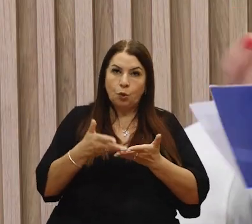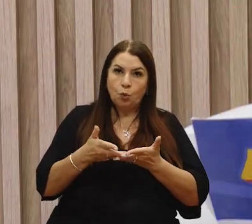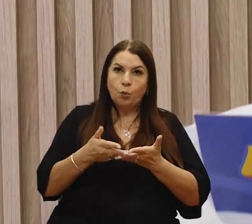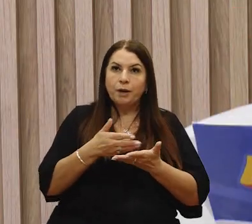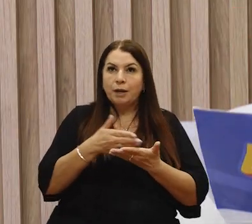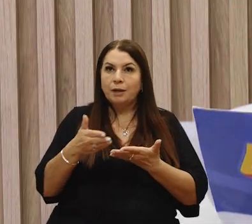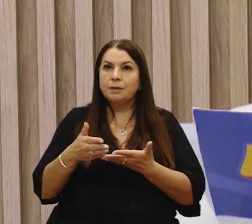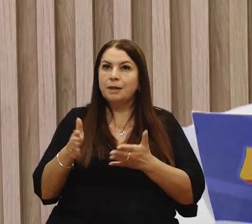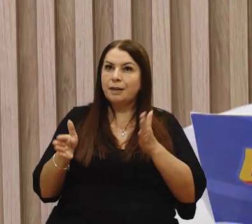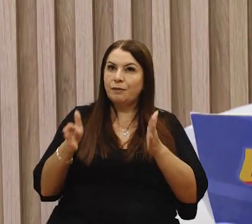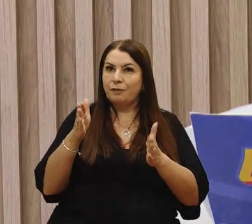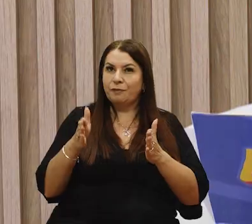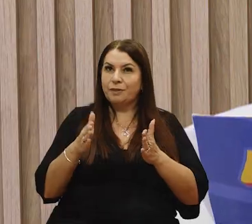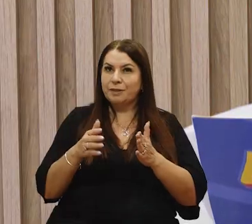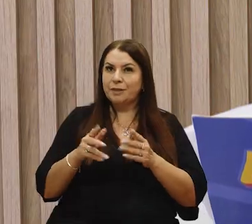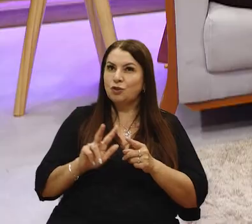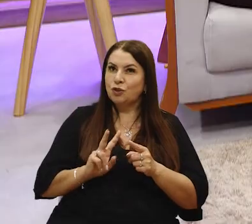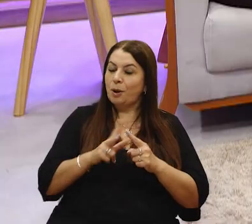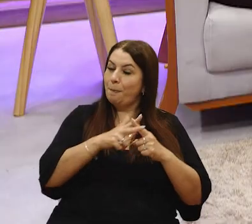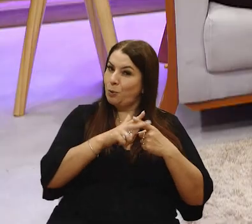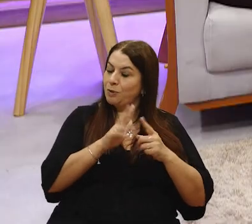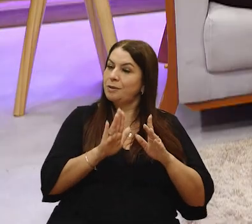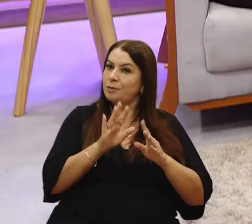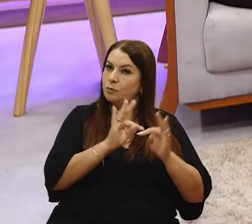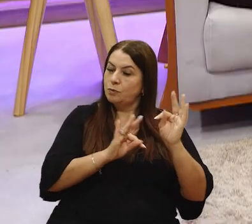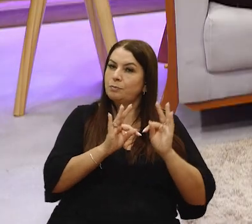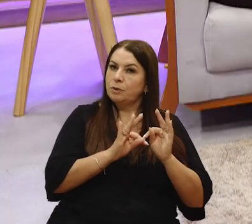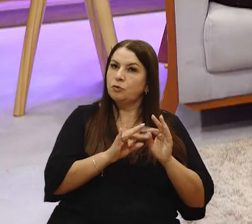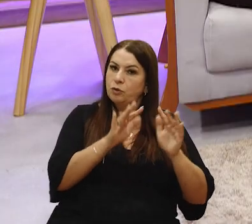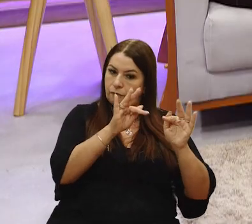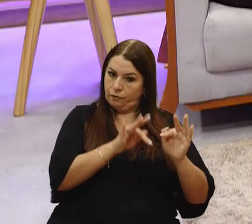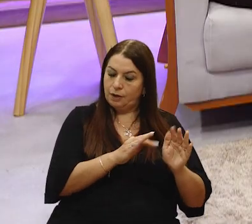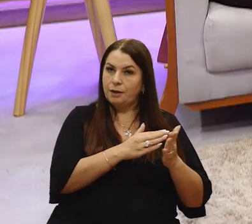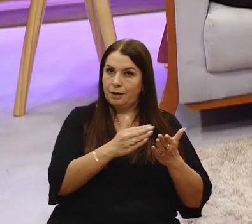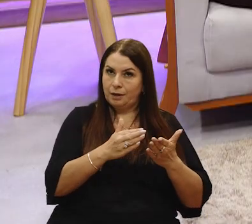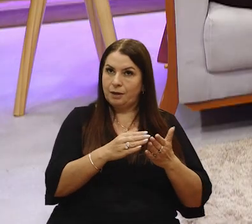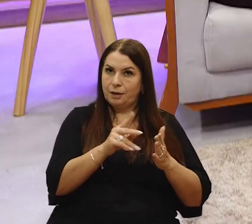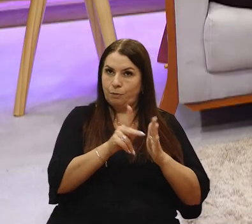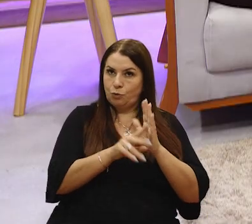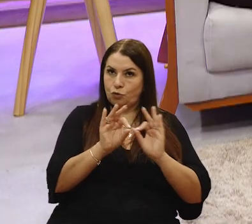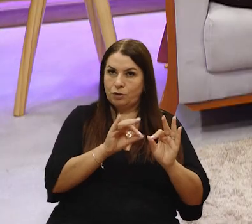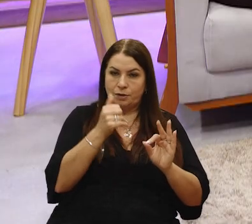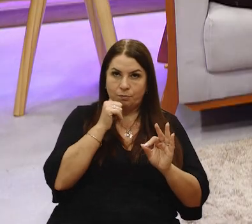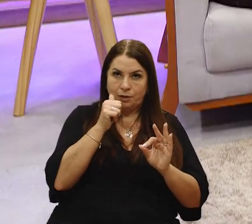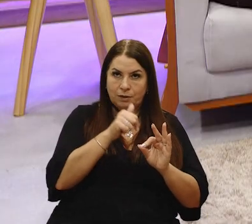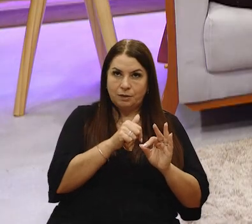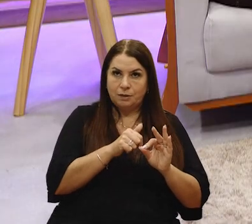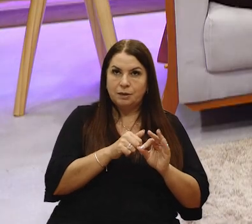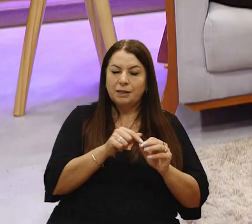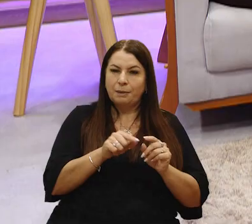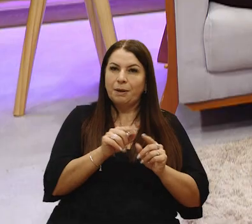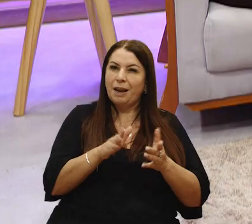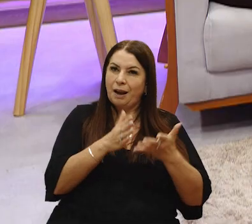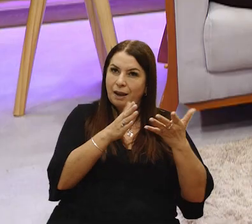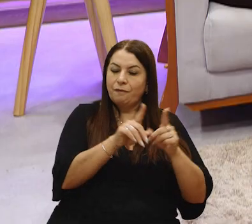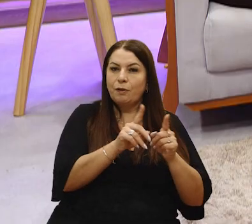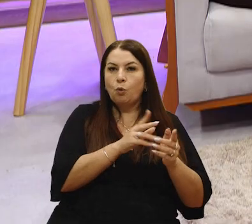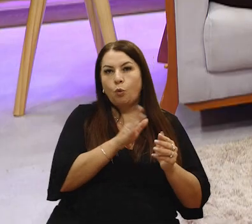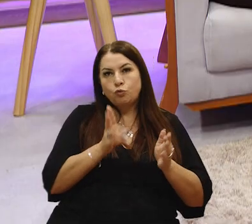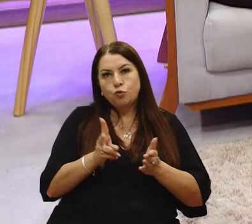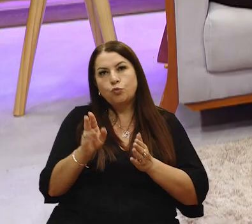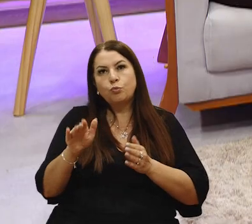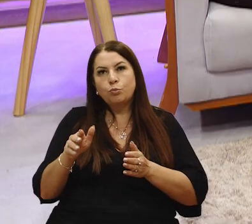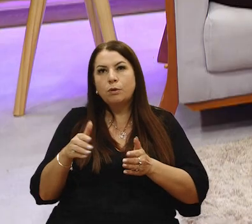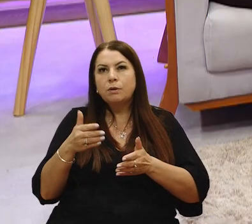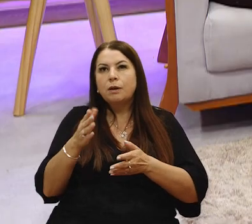alimentos que inflamam mais? Claro. Pode contar para nós um pouquinho como funciona? Sim, Cris. Então, a gente sabe que o lipedema, que nem a Bru falou, é uma coisa que